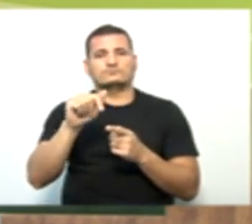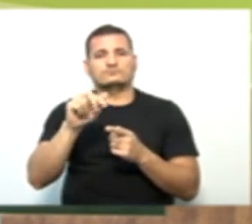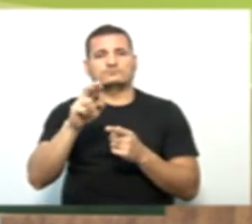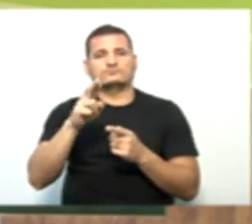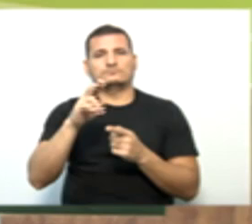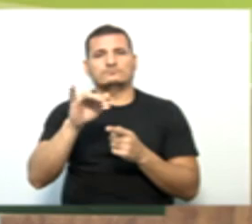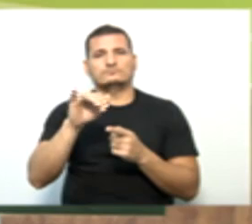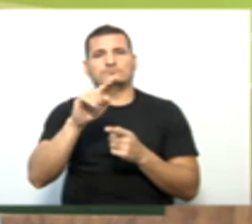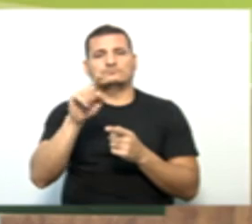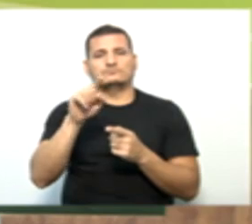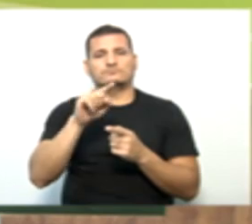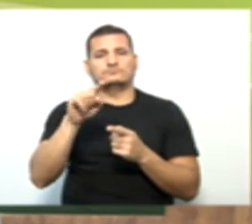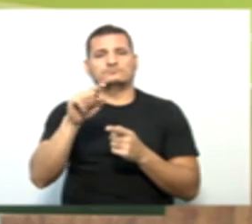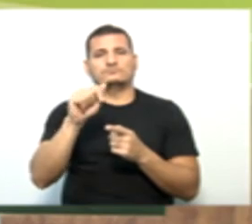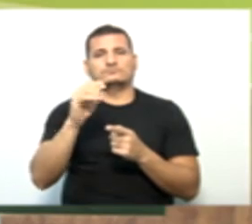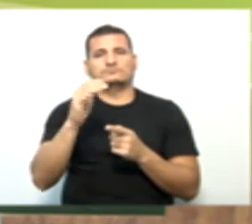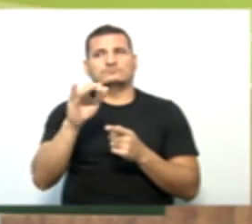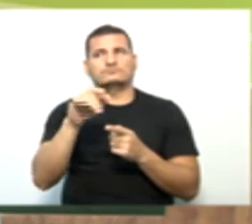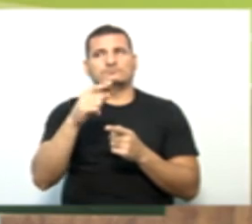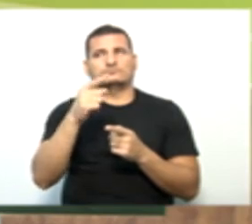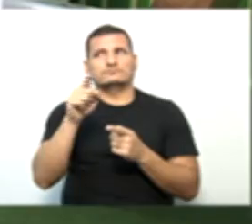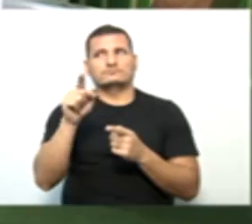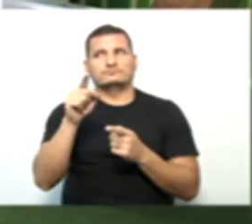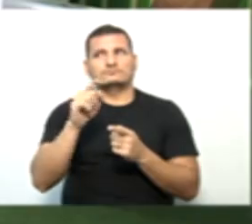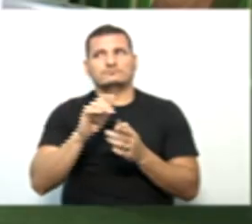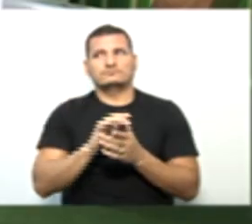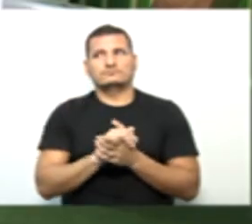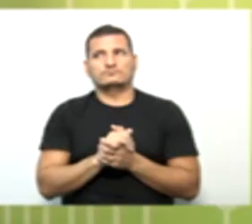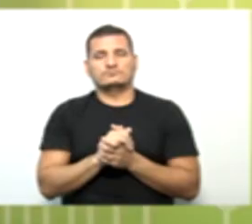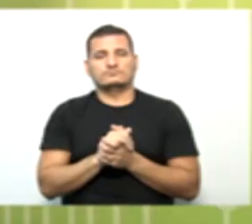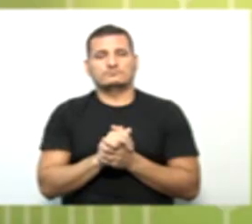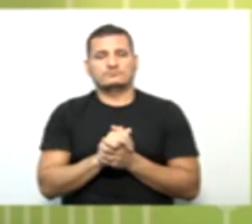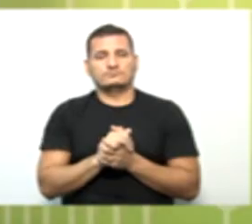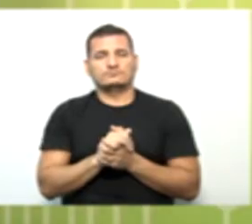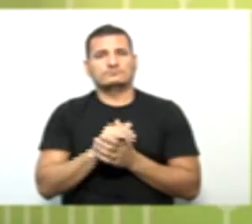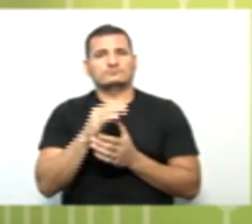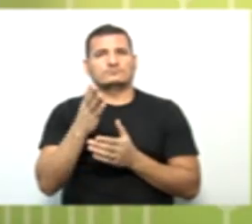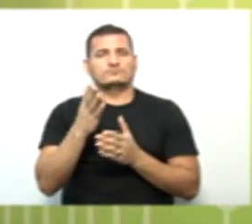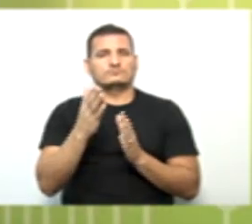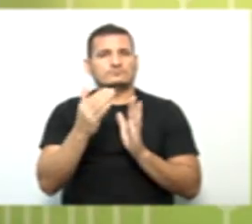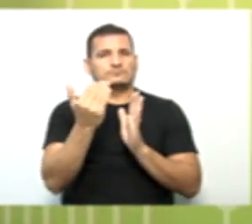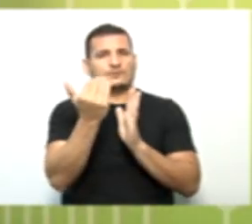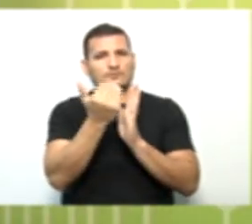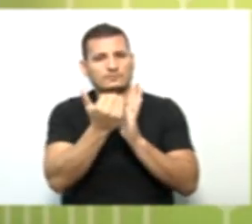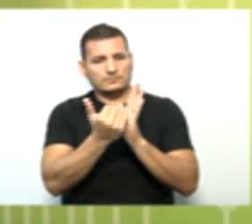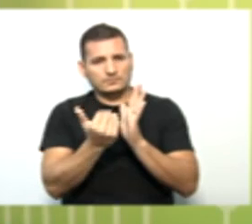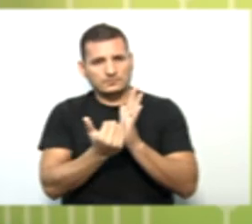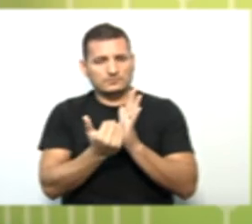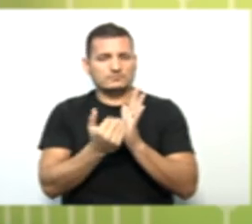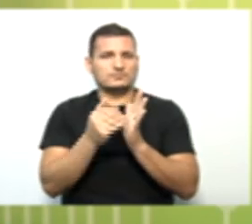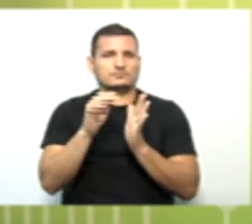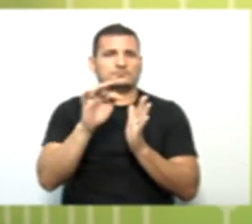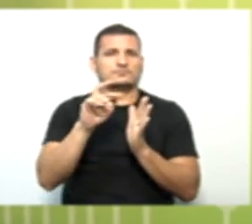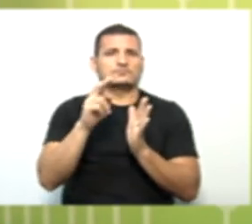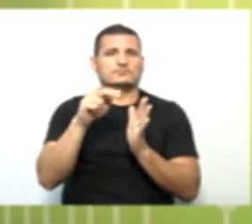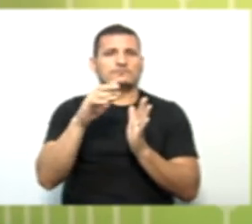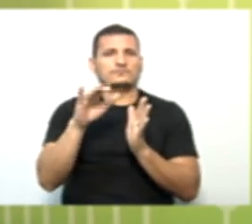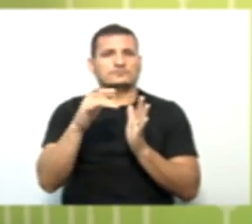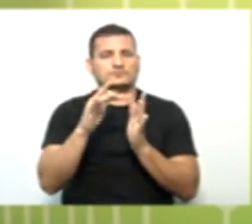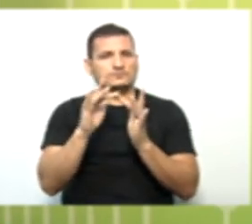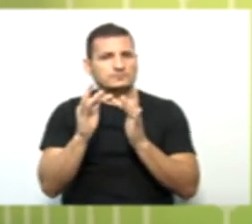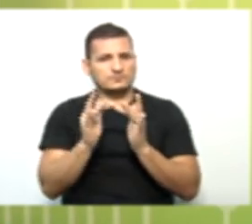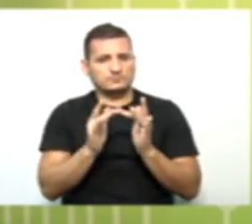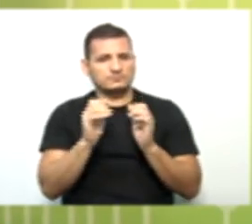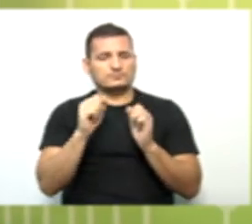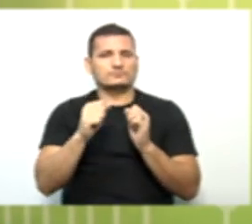foi falado na aula passada, né? Isso mesmo. Além de dividir o nosso programa em funções, nós podemos colocar essas funções em